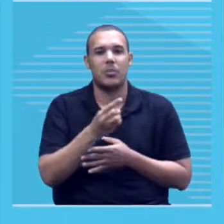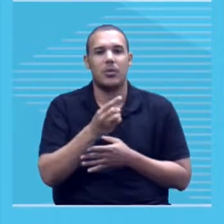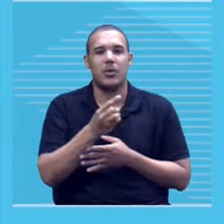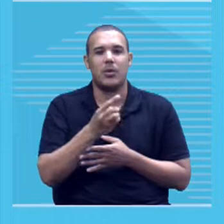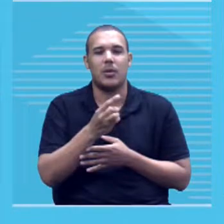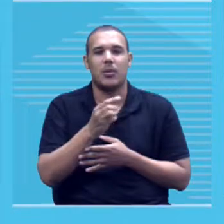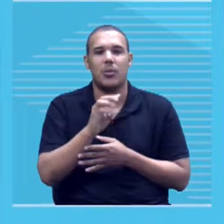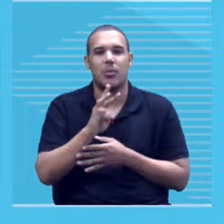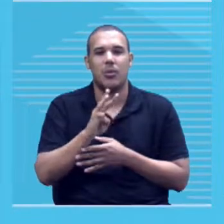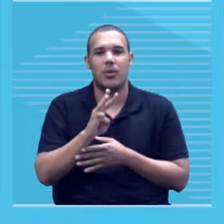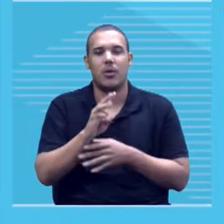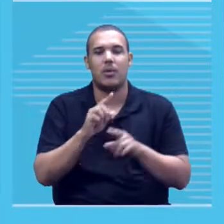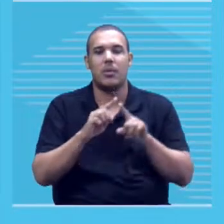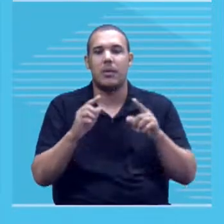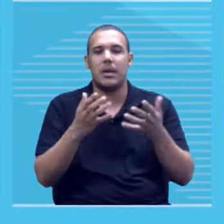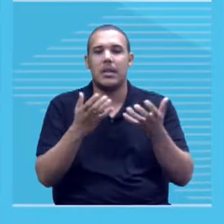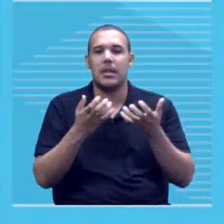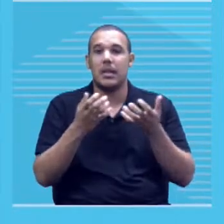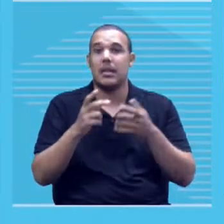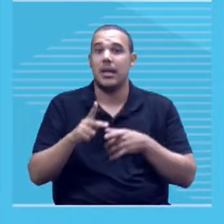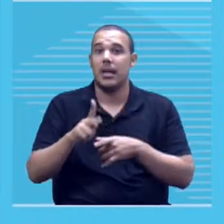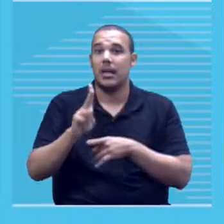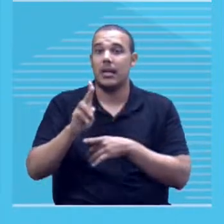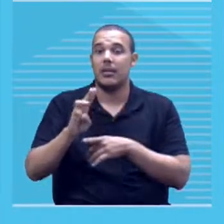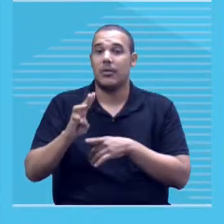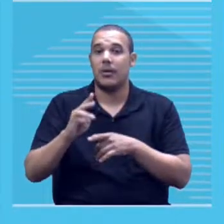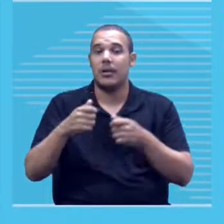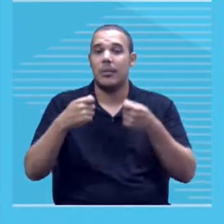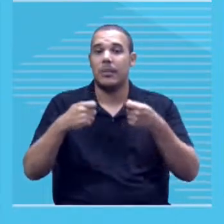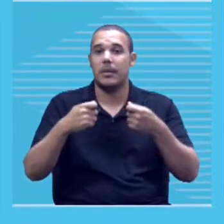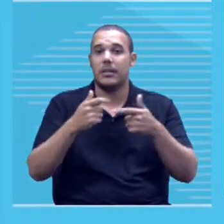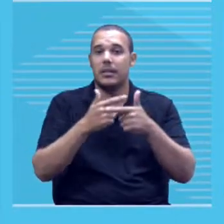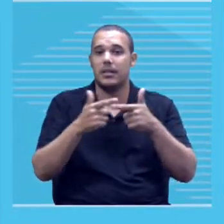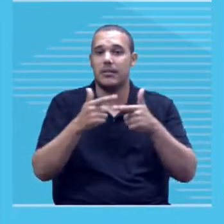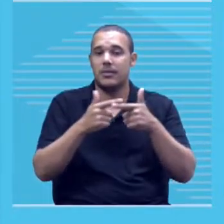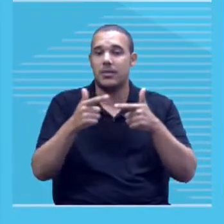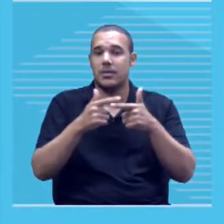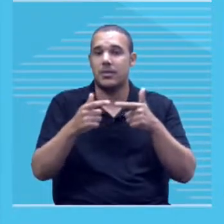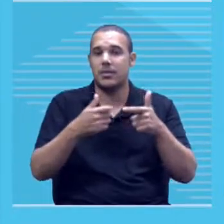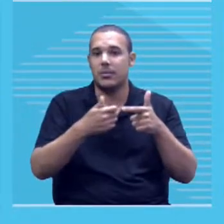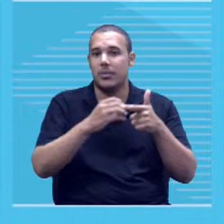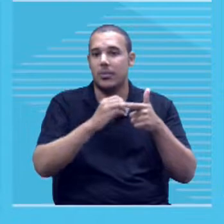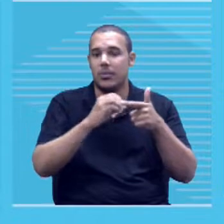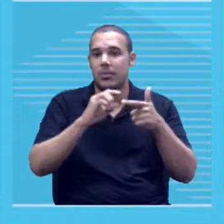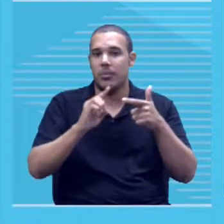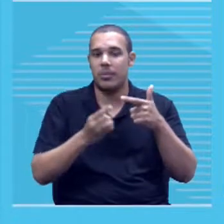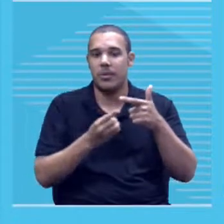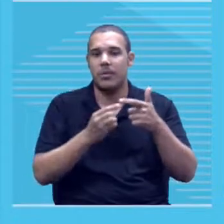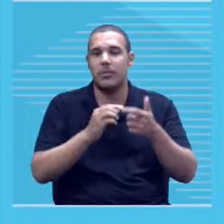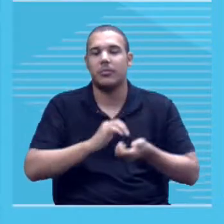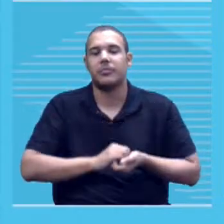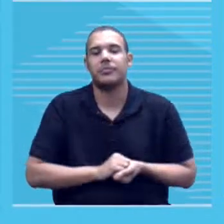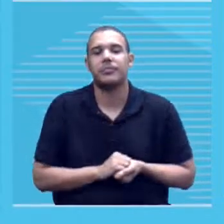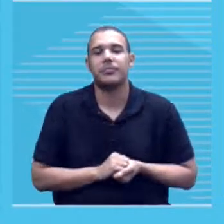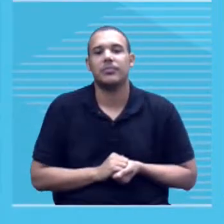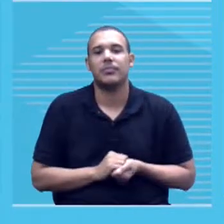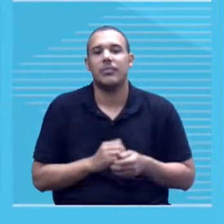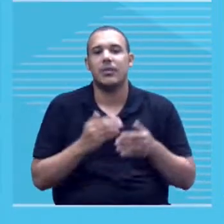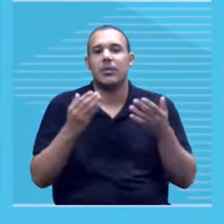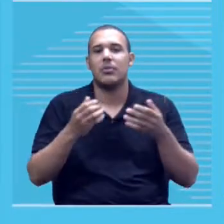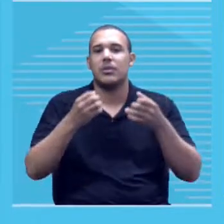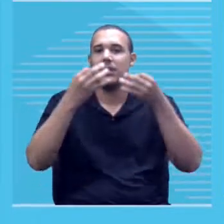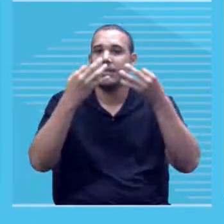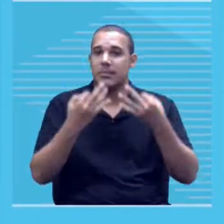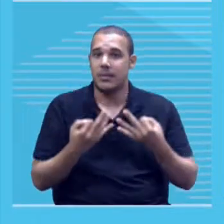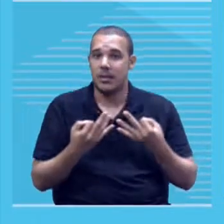em kilowatt. Aí eu divido por 1.000. Como eu já expliquei para vocês lá na nossa primeira aula de hoje, essa divisão por